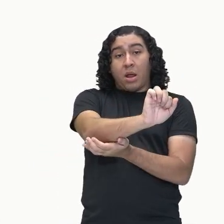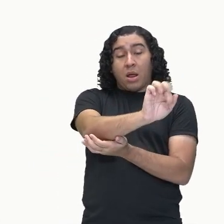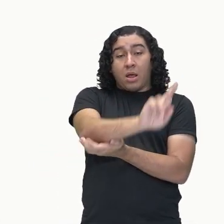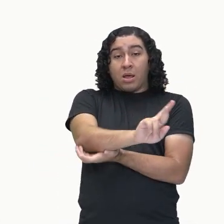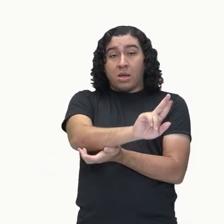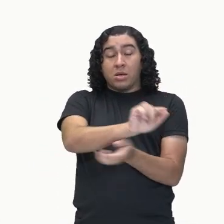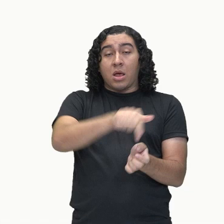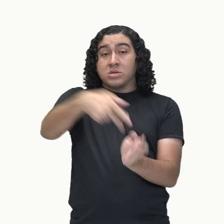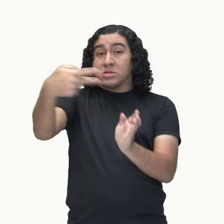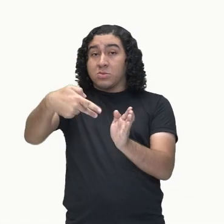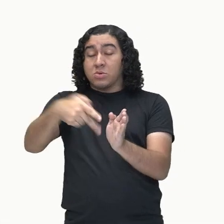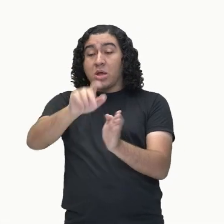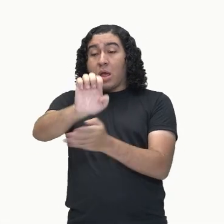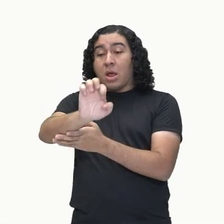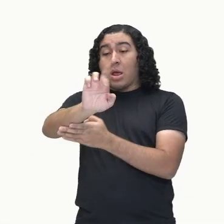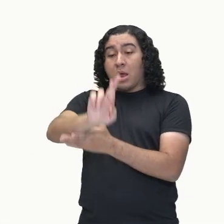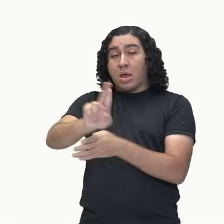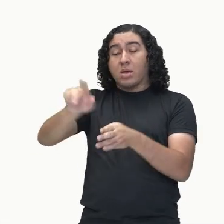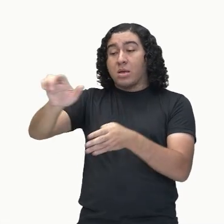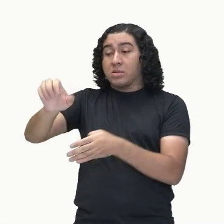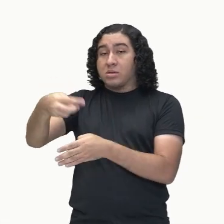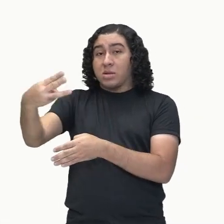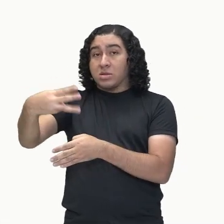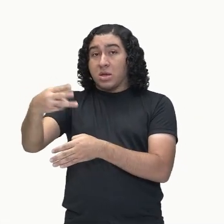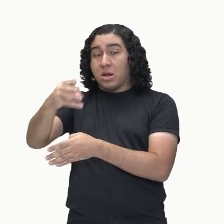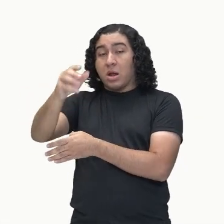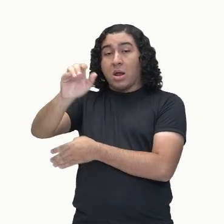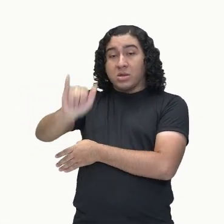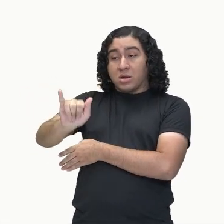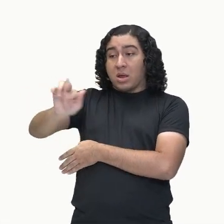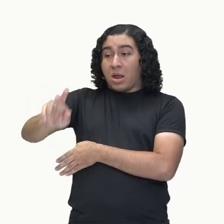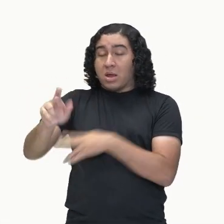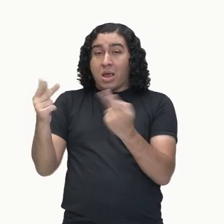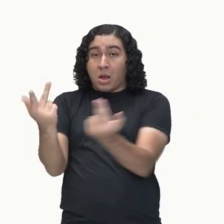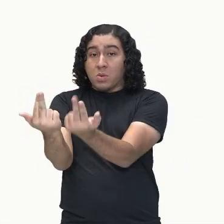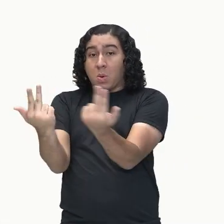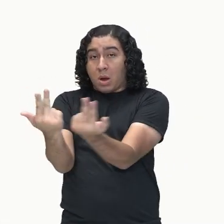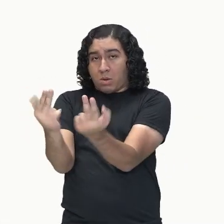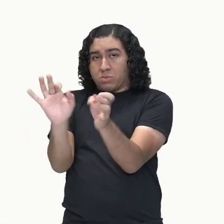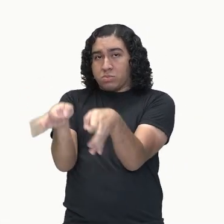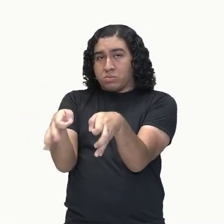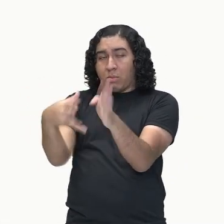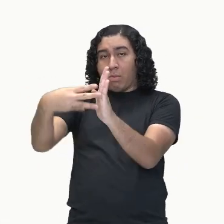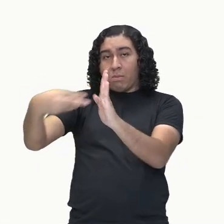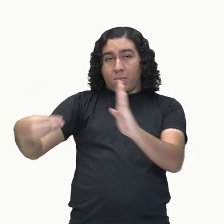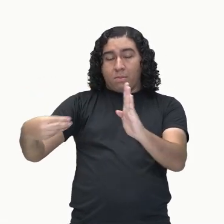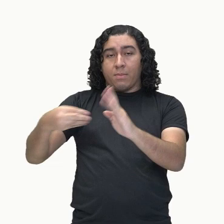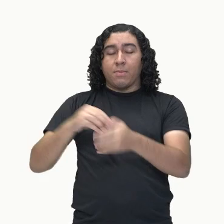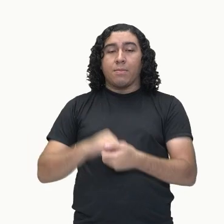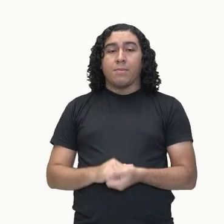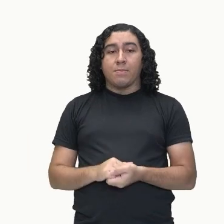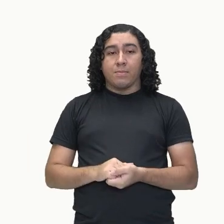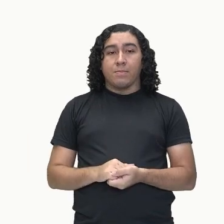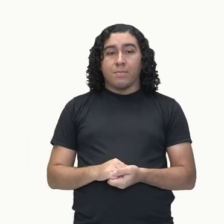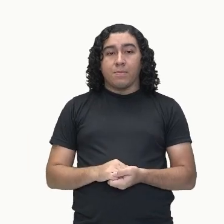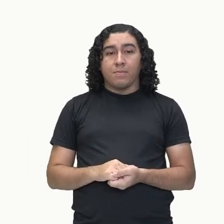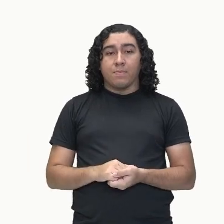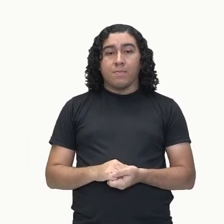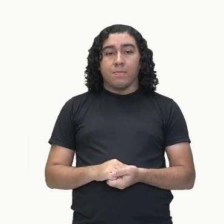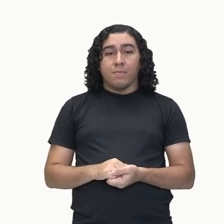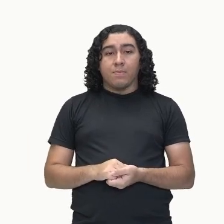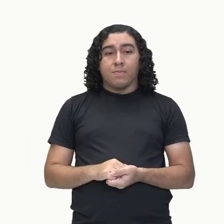segunda conjugação e a terceira conjugação são iguais pegam caronas entre Ok temos aqui alguns